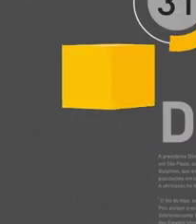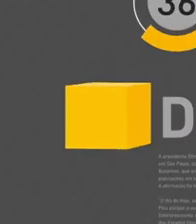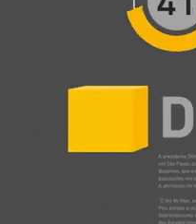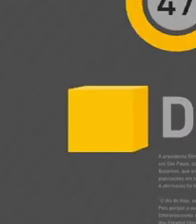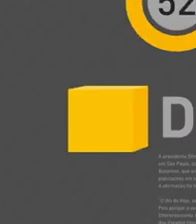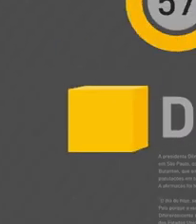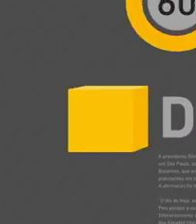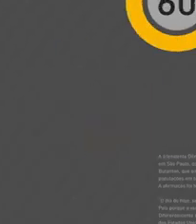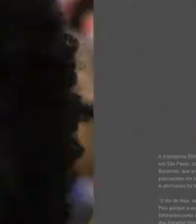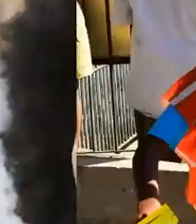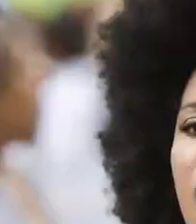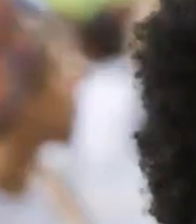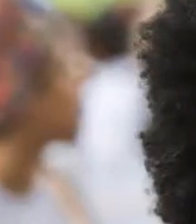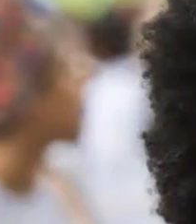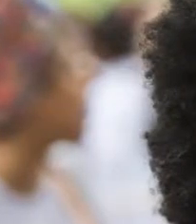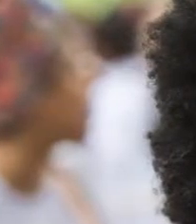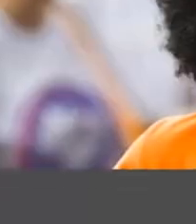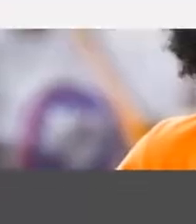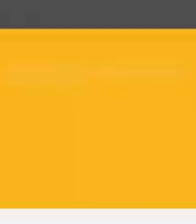bom